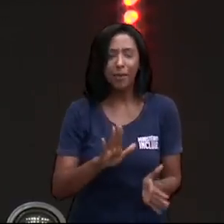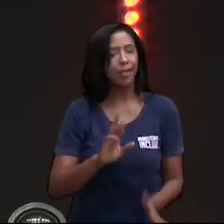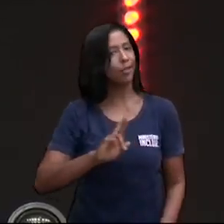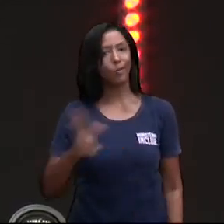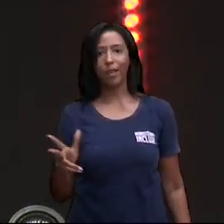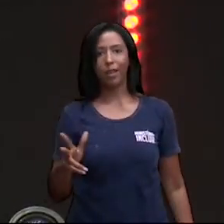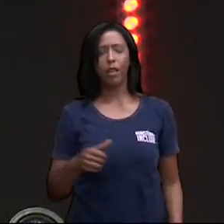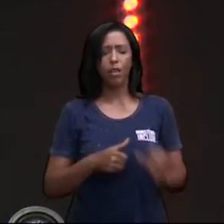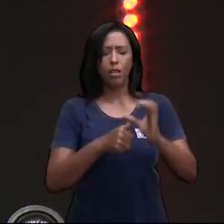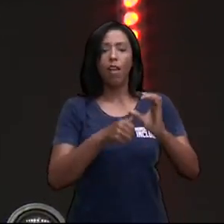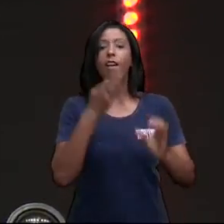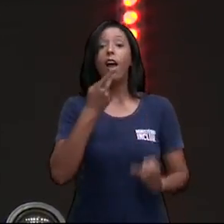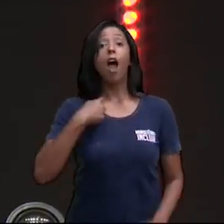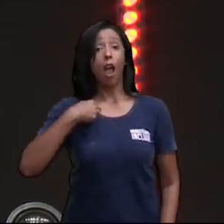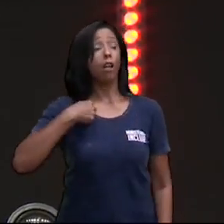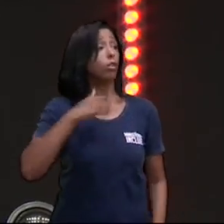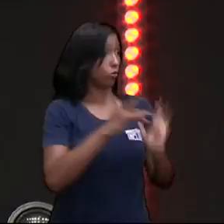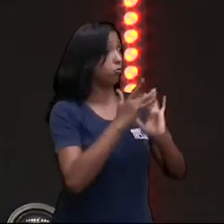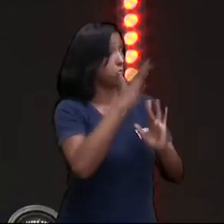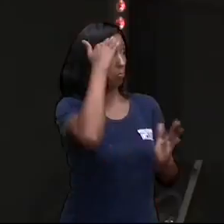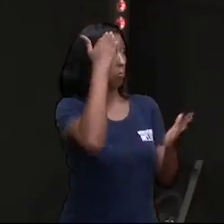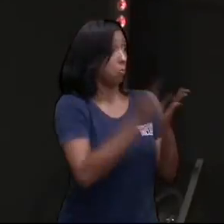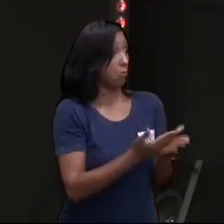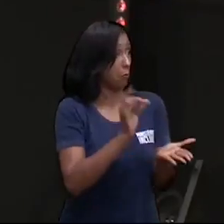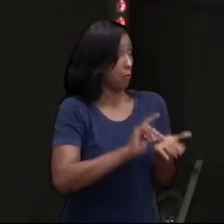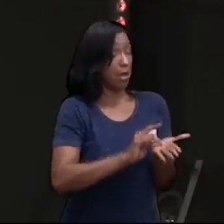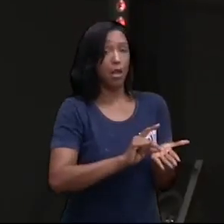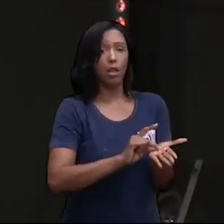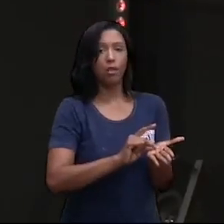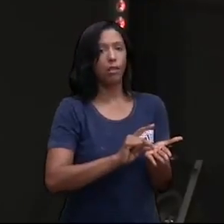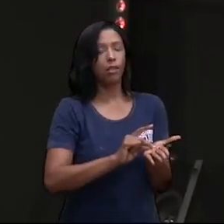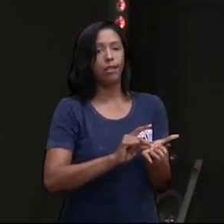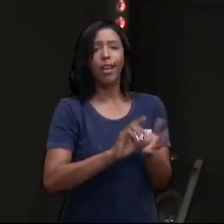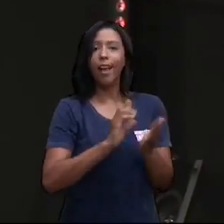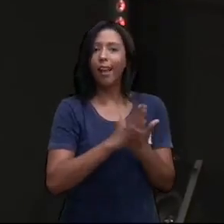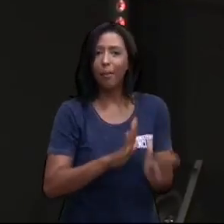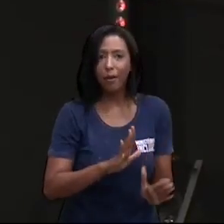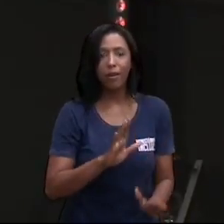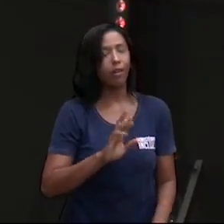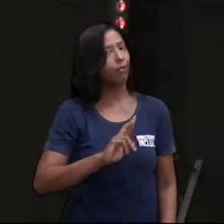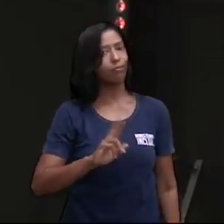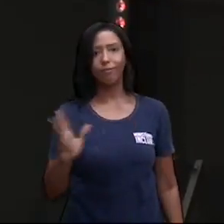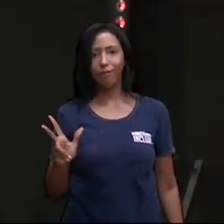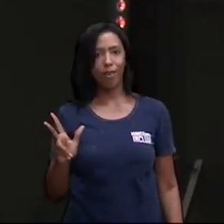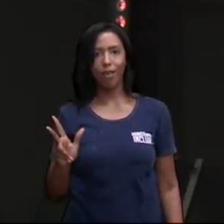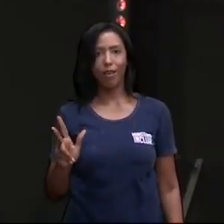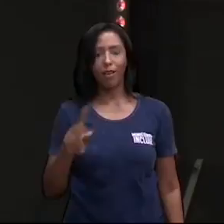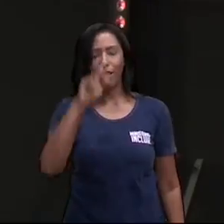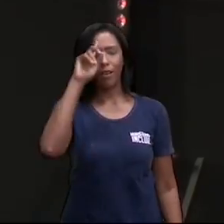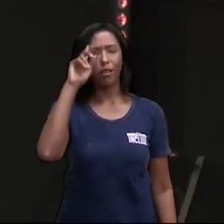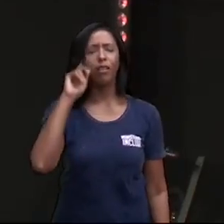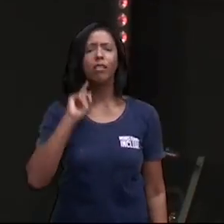acredito em Jesus e é muito mais que isso e o que